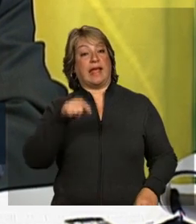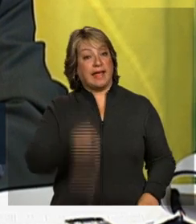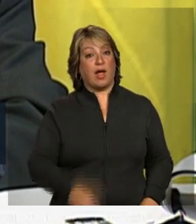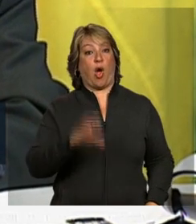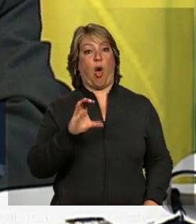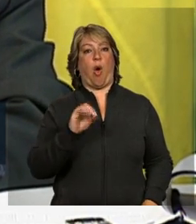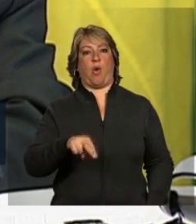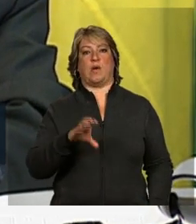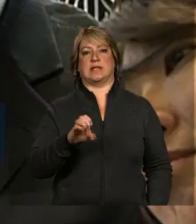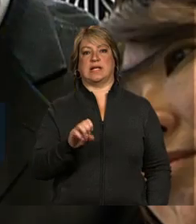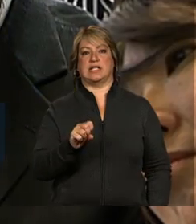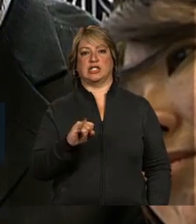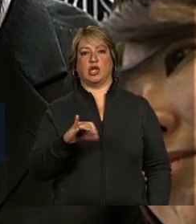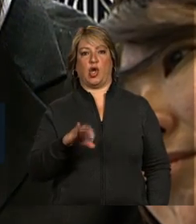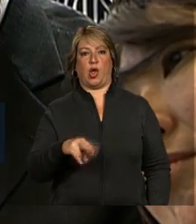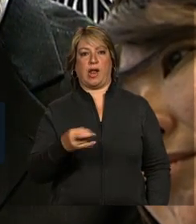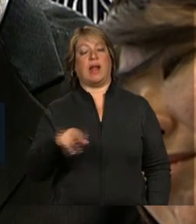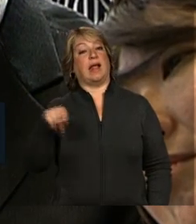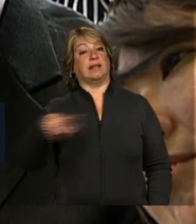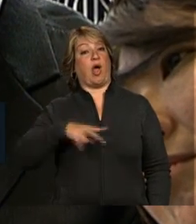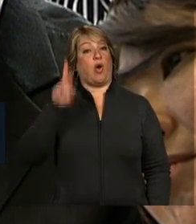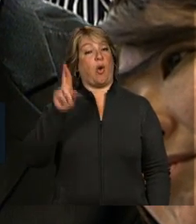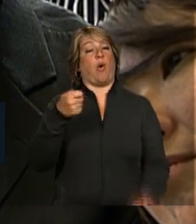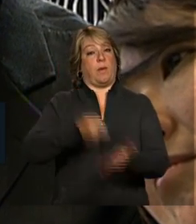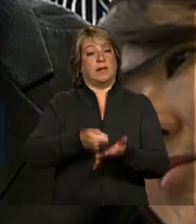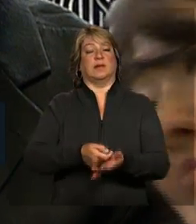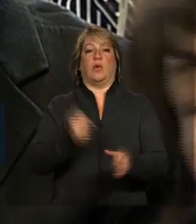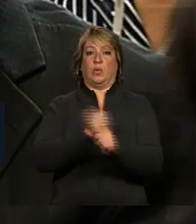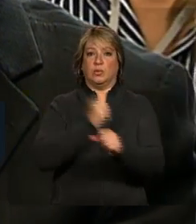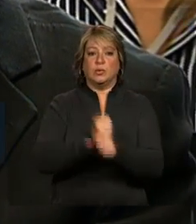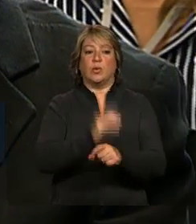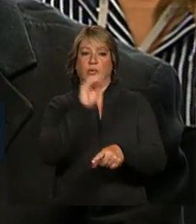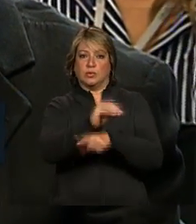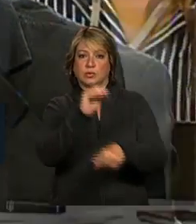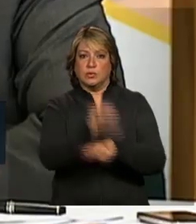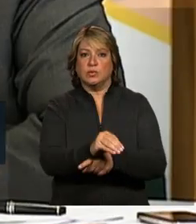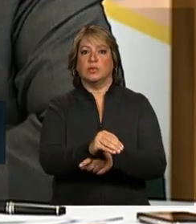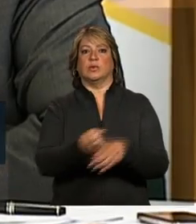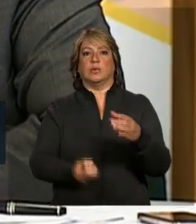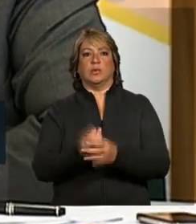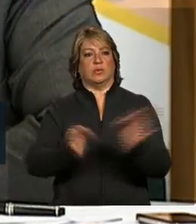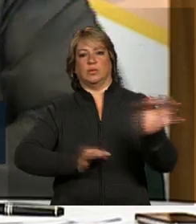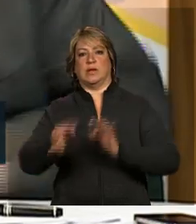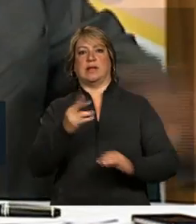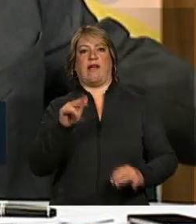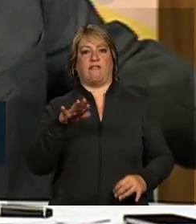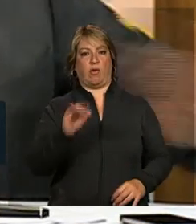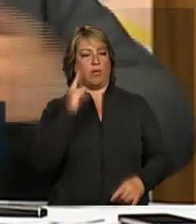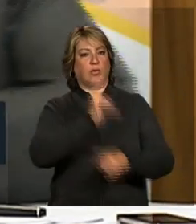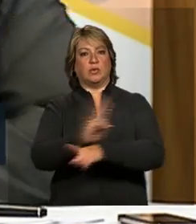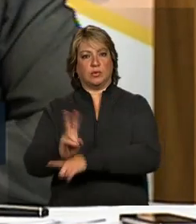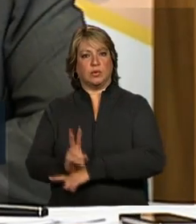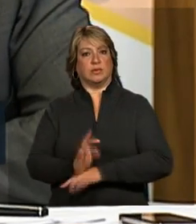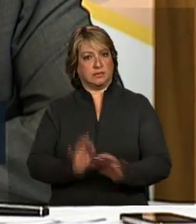concessionária tem a obrigação de construir manter implantar a sinalização gerenciar o tráfego é